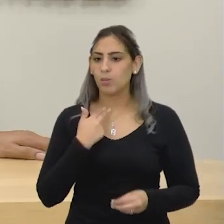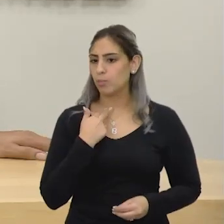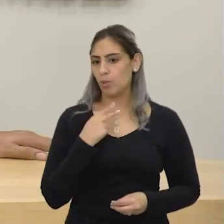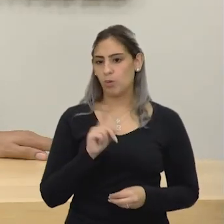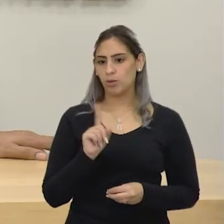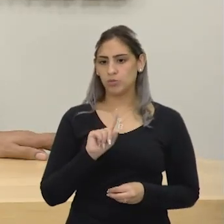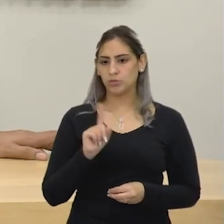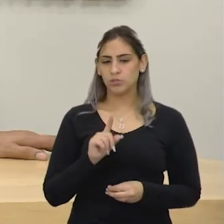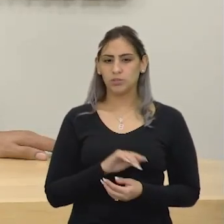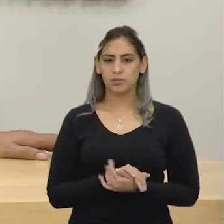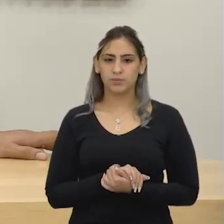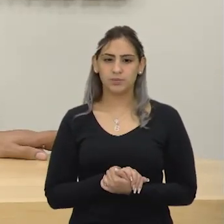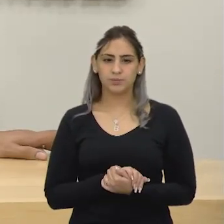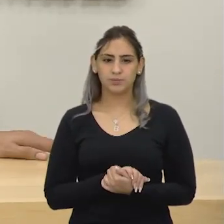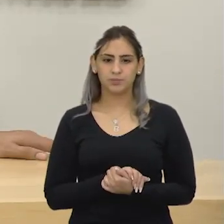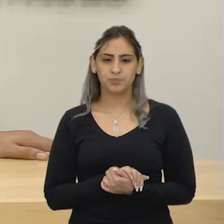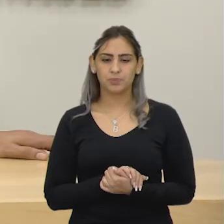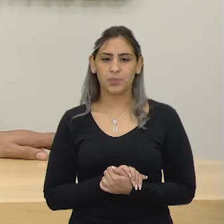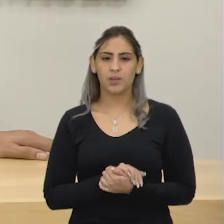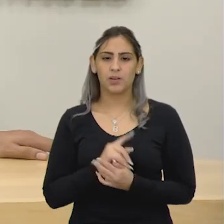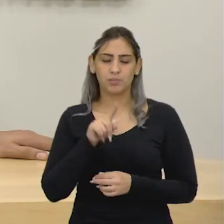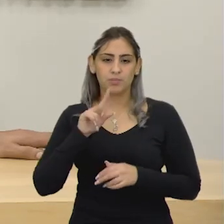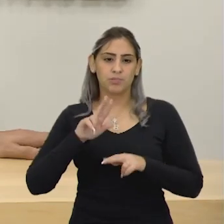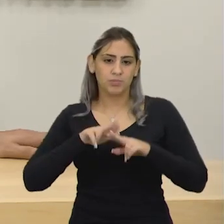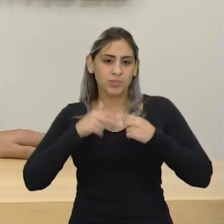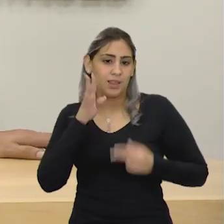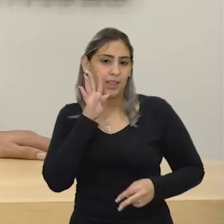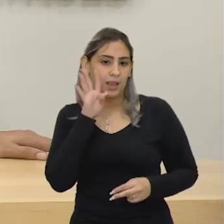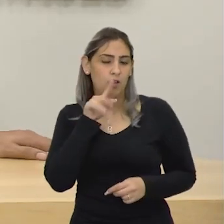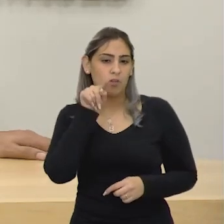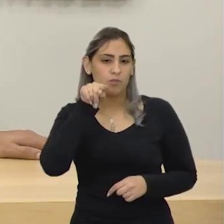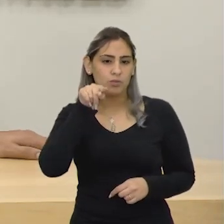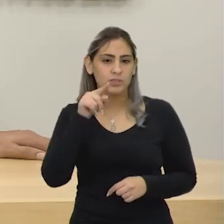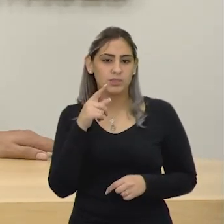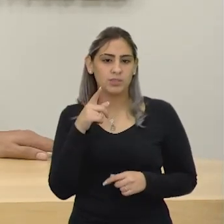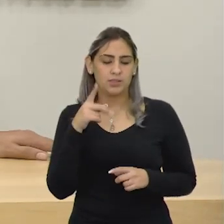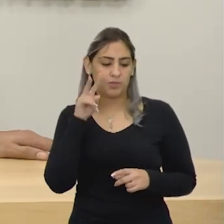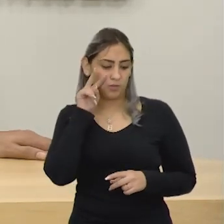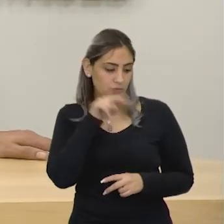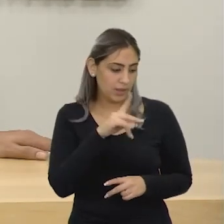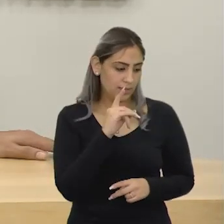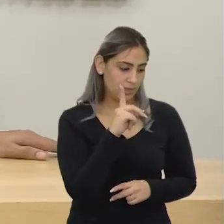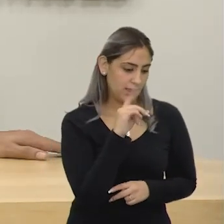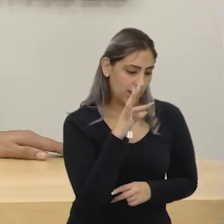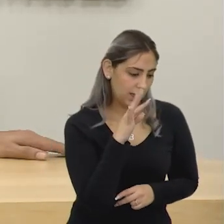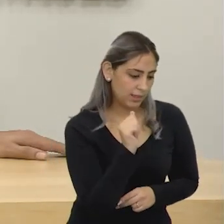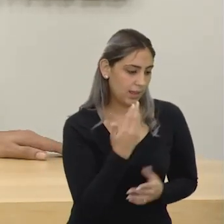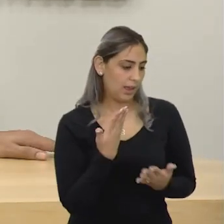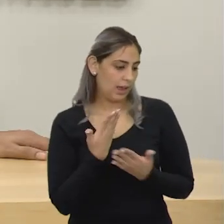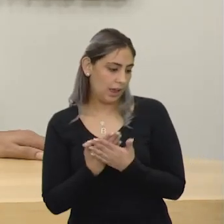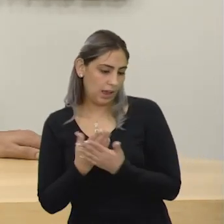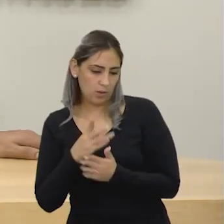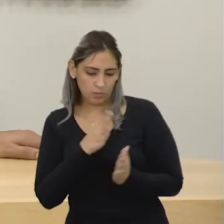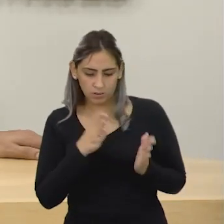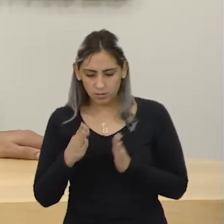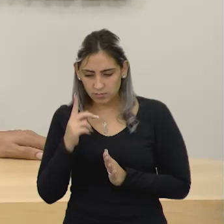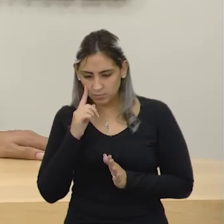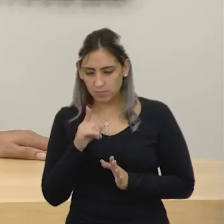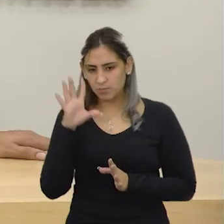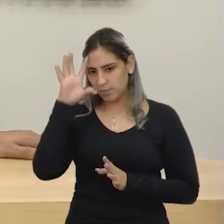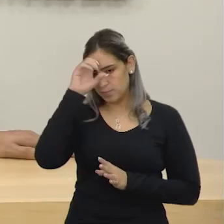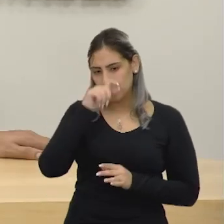fica difícil. Por isso que é legal você identificar a aula, a data, porque depois você pode voltar no repositório, assistir essa aula de novo, fazer